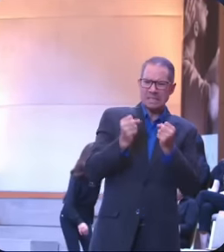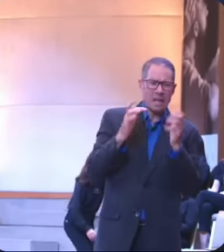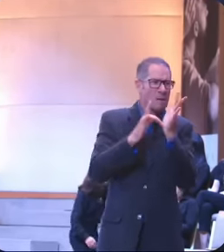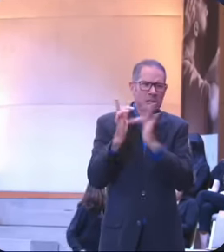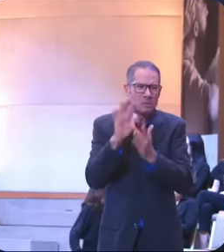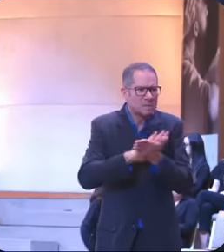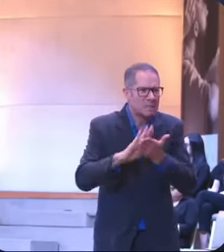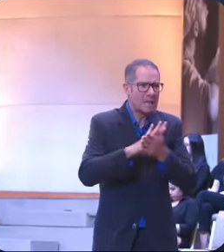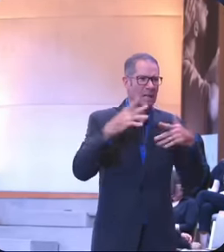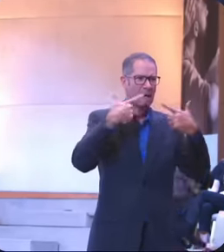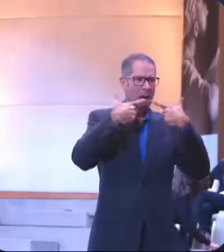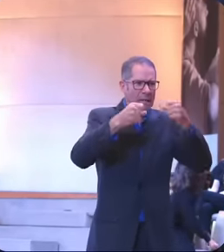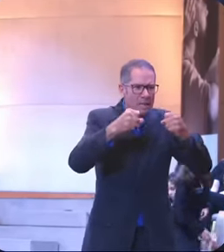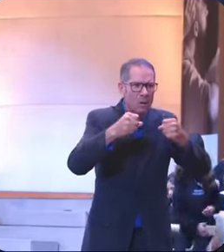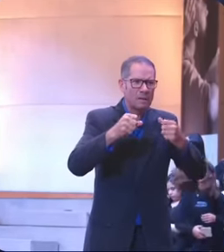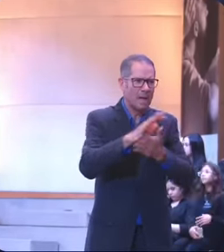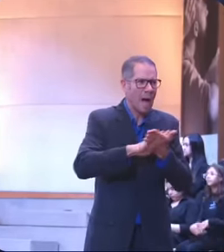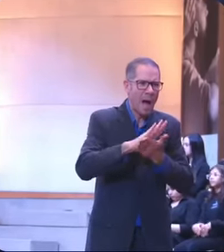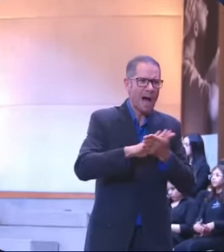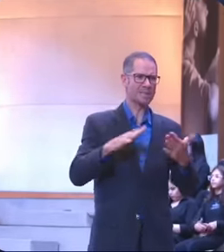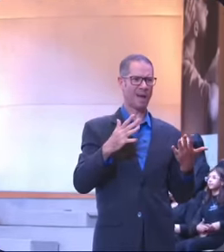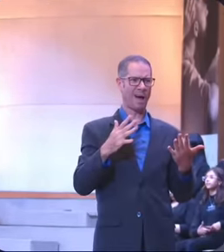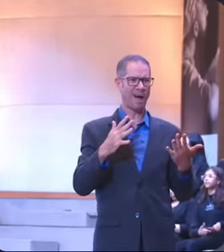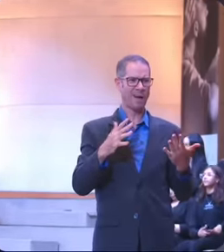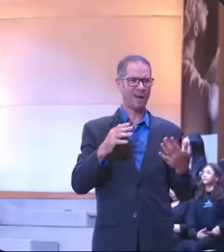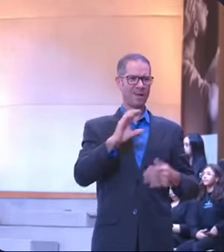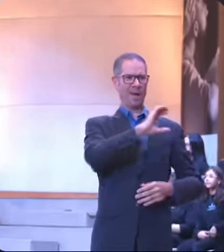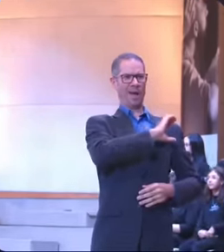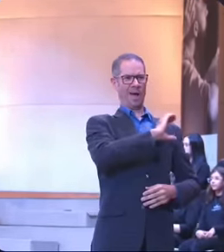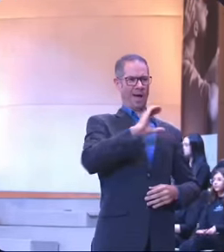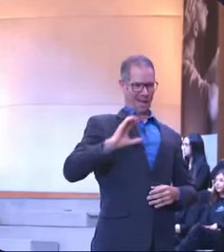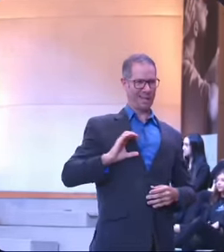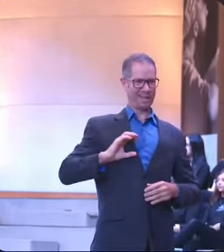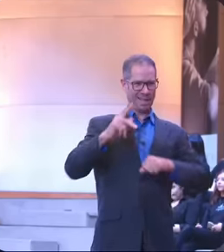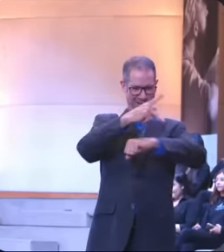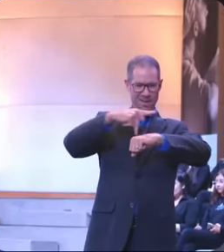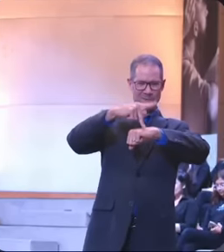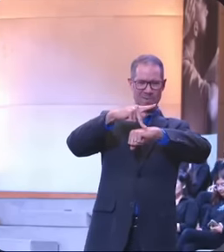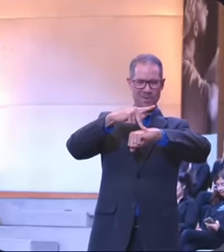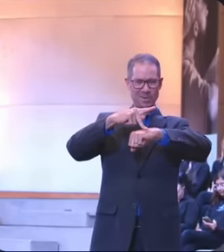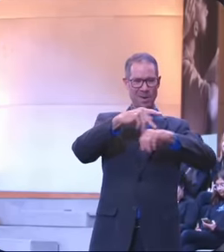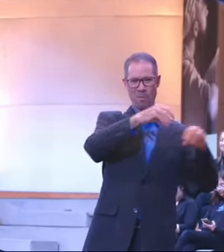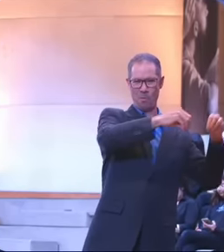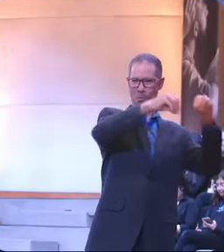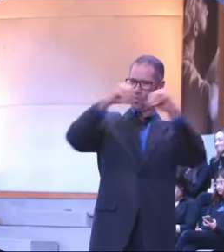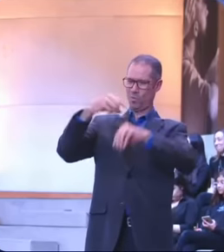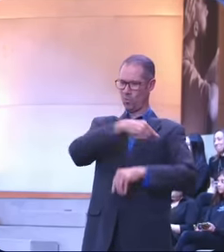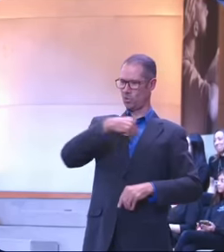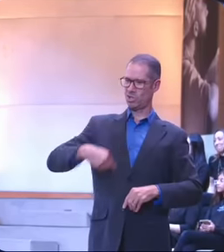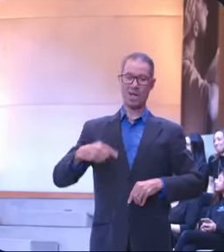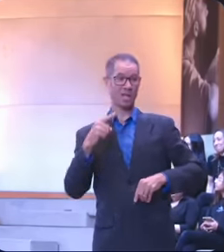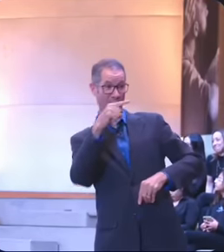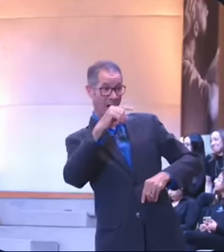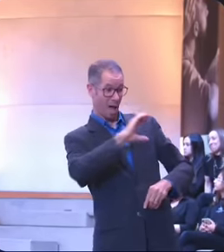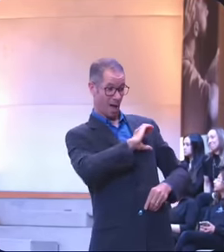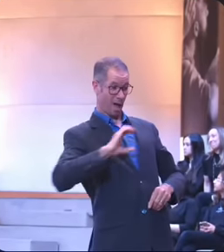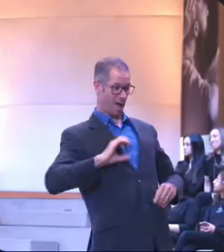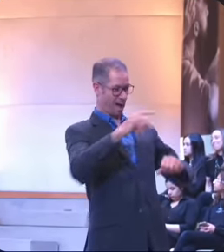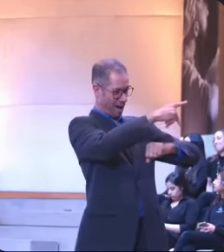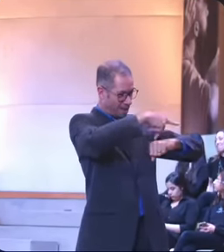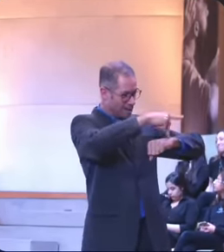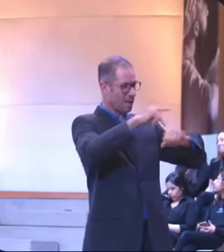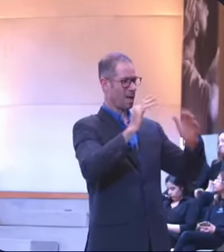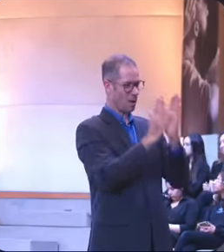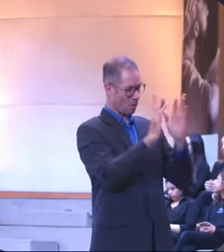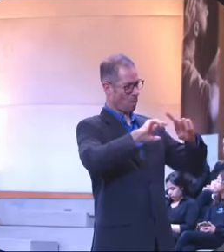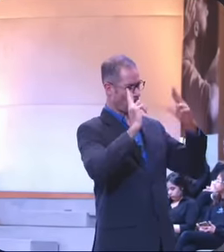direito. E um dia, lá no Canadá, porque ele era do Canadá, numa reunião de oração, aquele